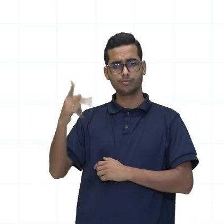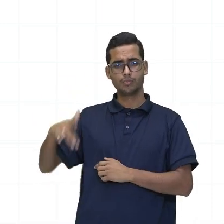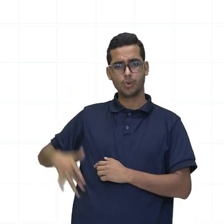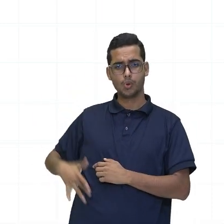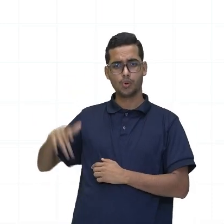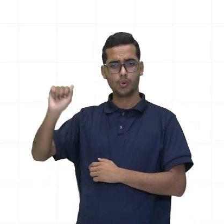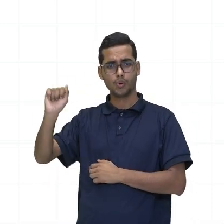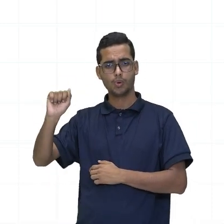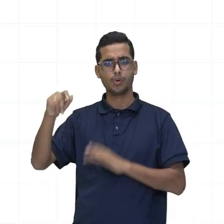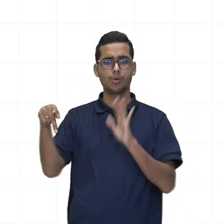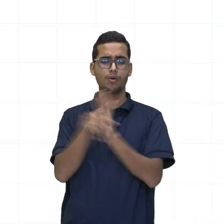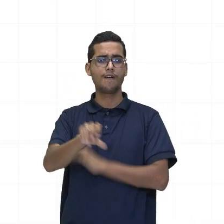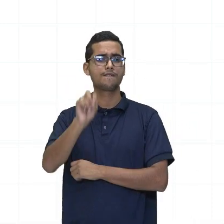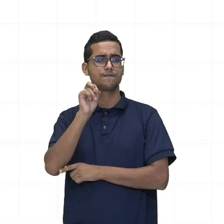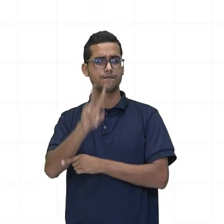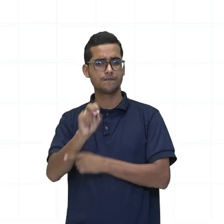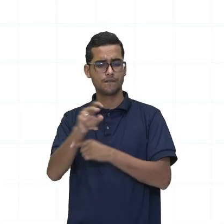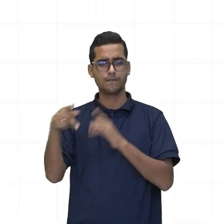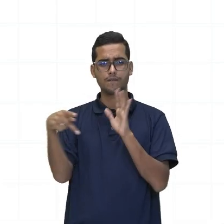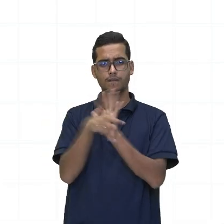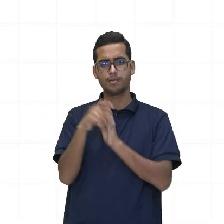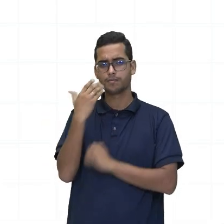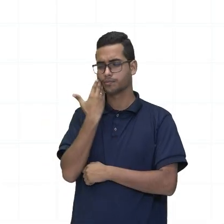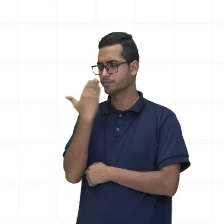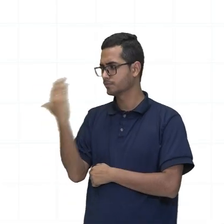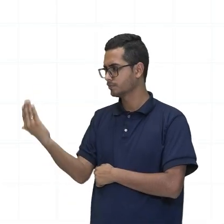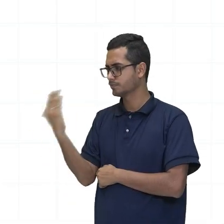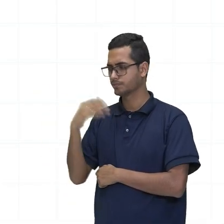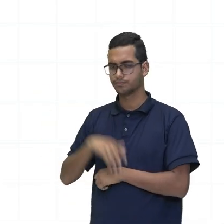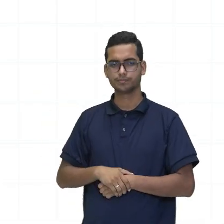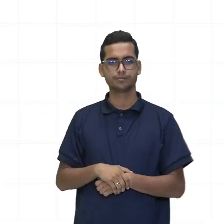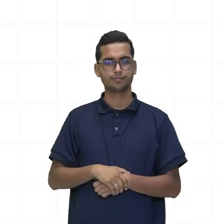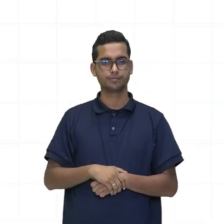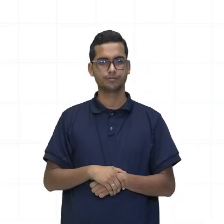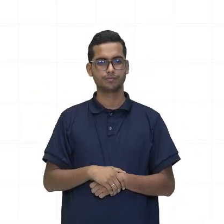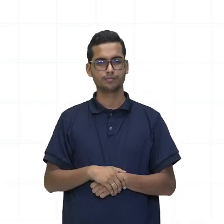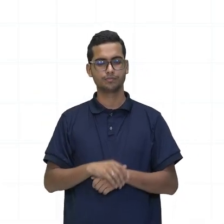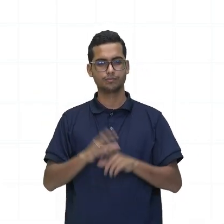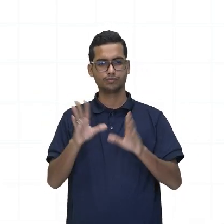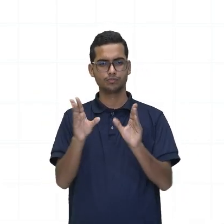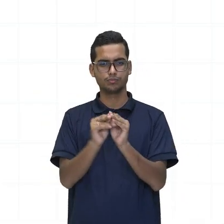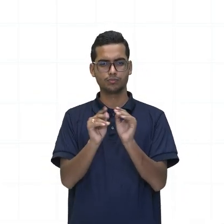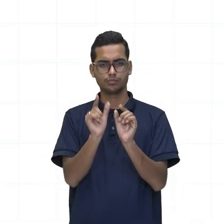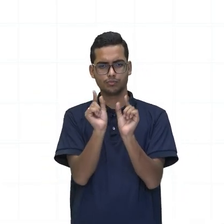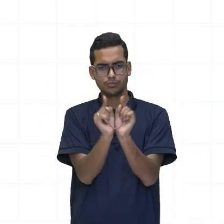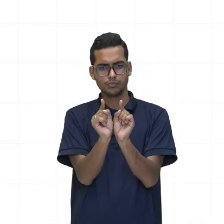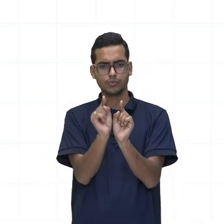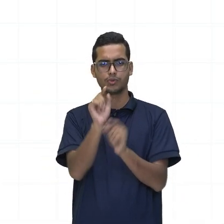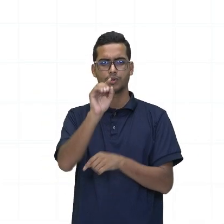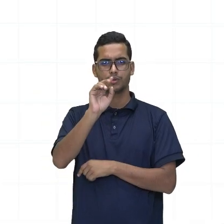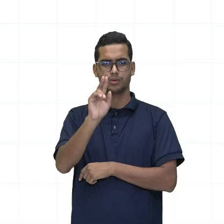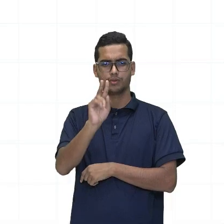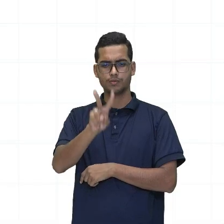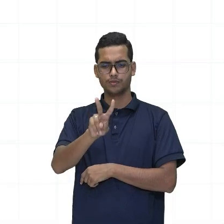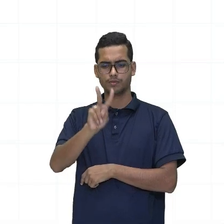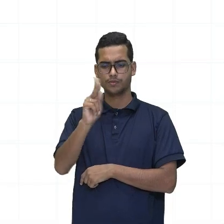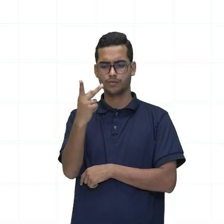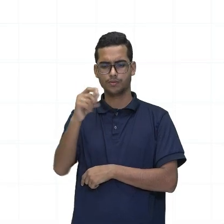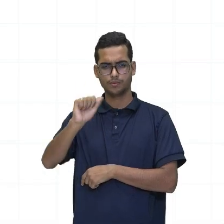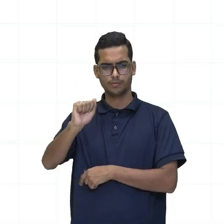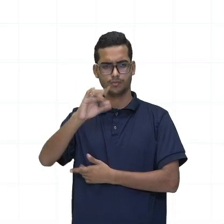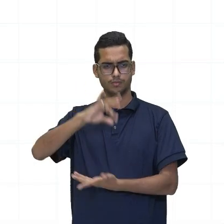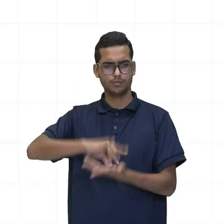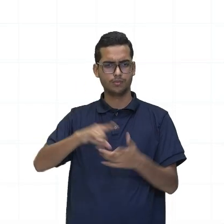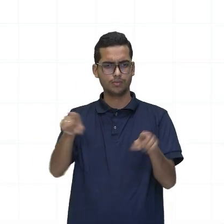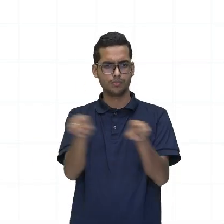pelo vírus da hepatite A, como código VHA. E esse vírus, né, já é um